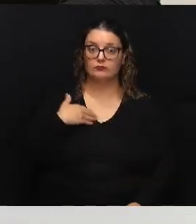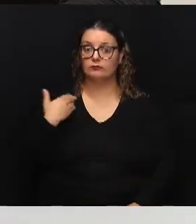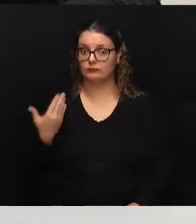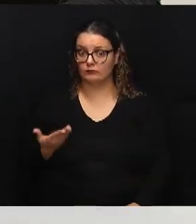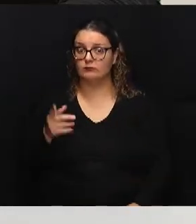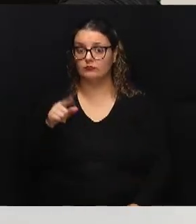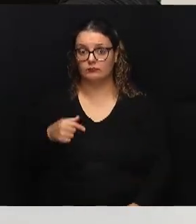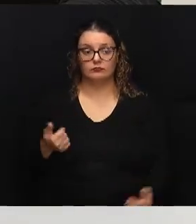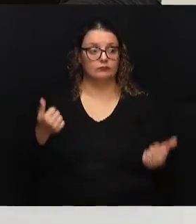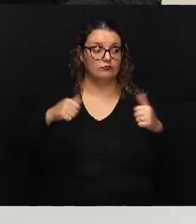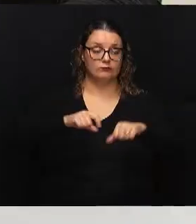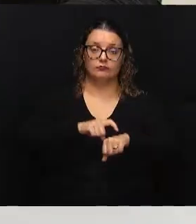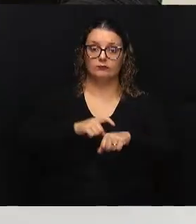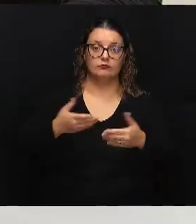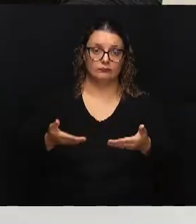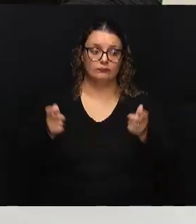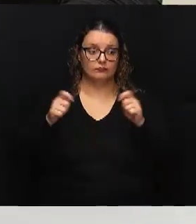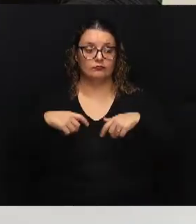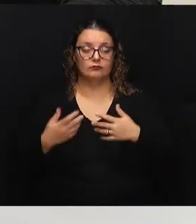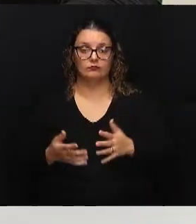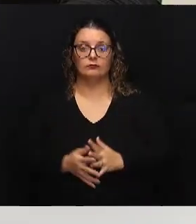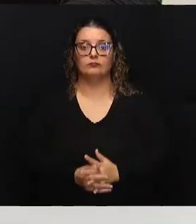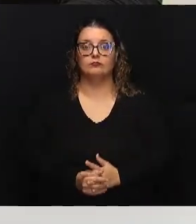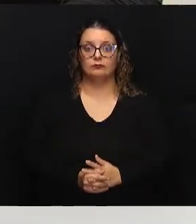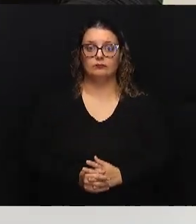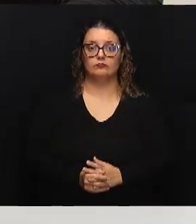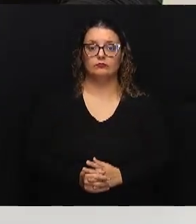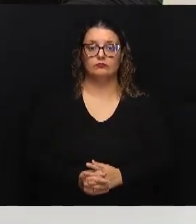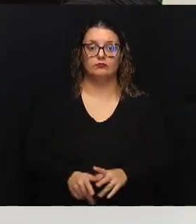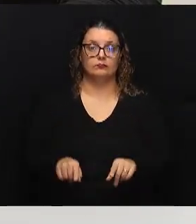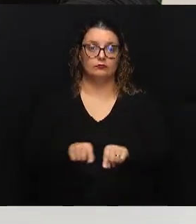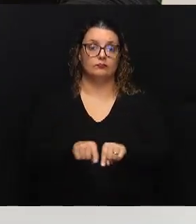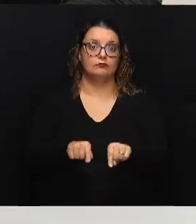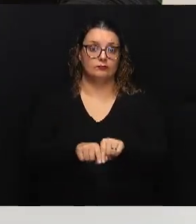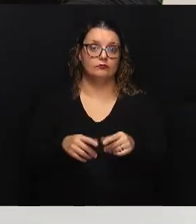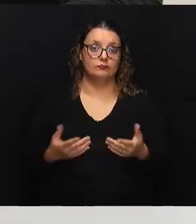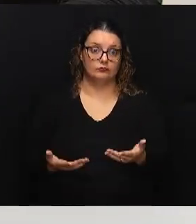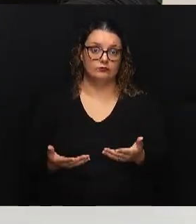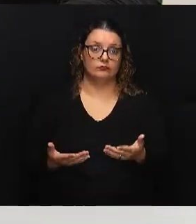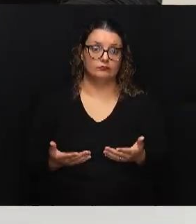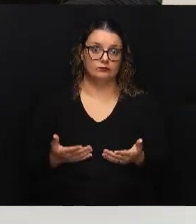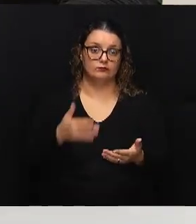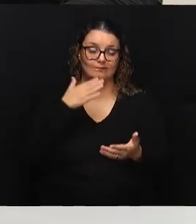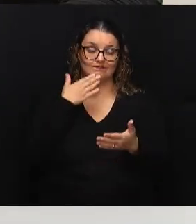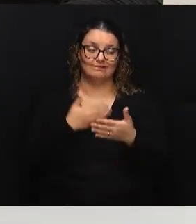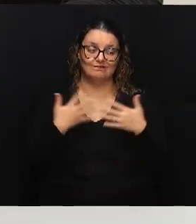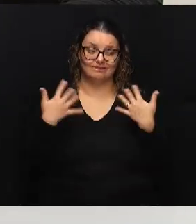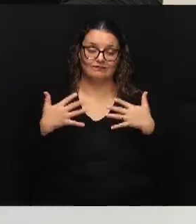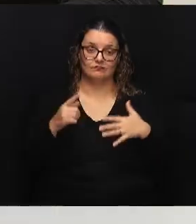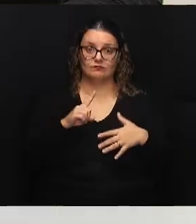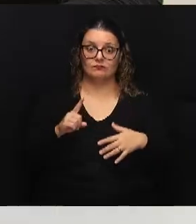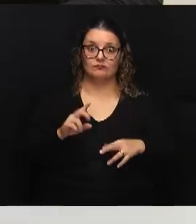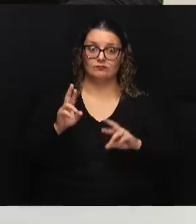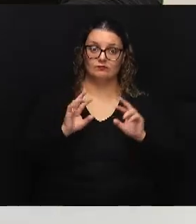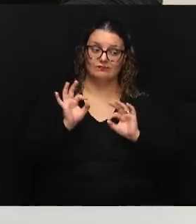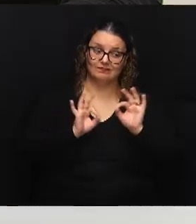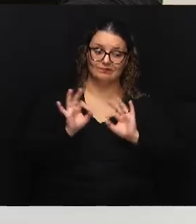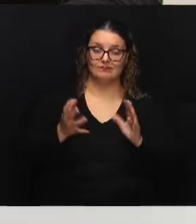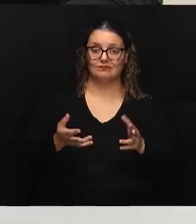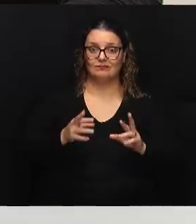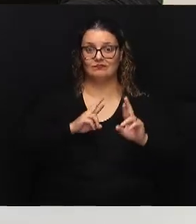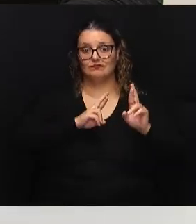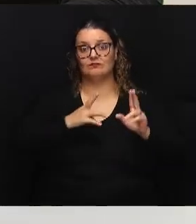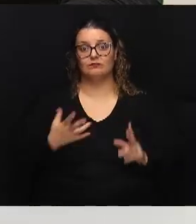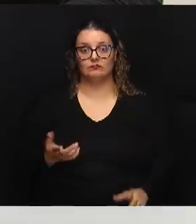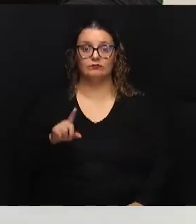é o pior cenário possível. E além do susto de uma conta inesperada, né? Então, portanto, essa é outra questão, né?